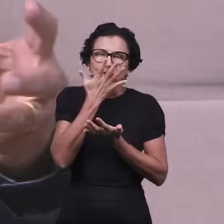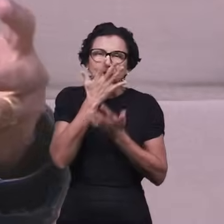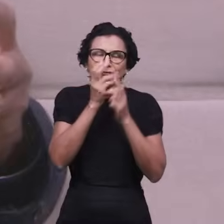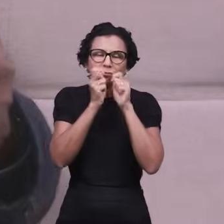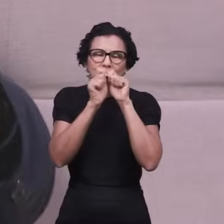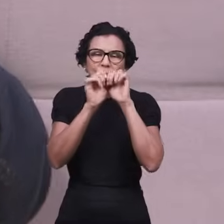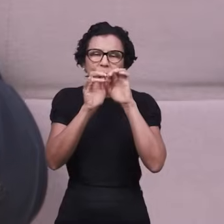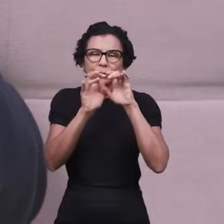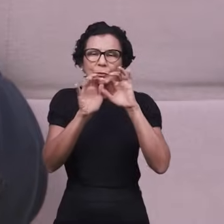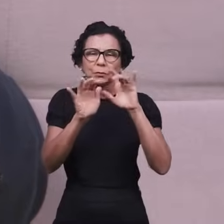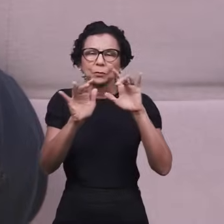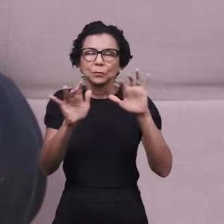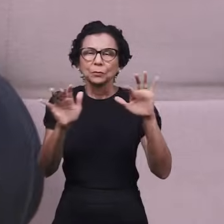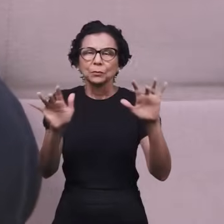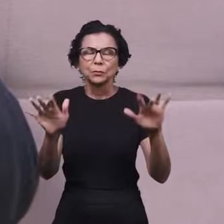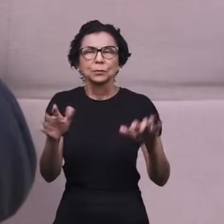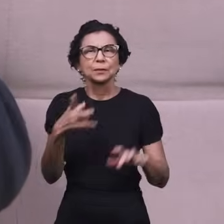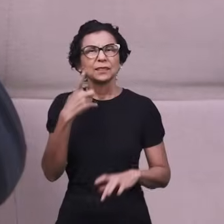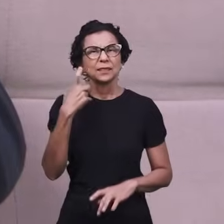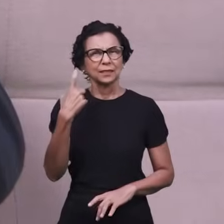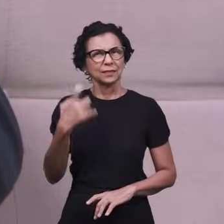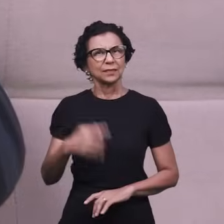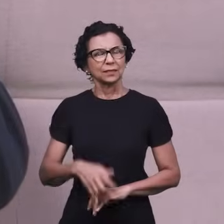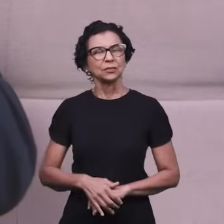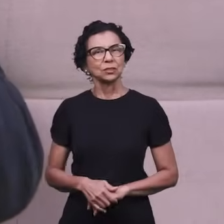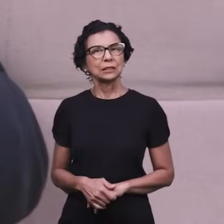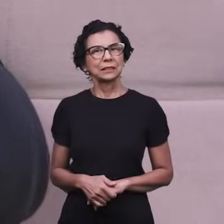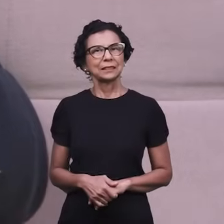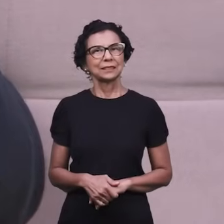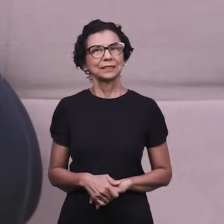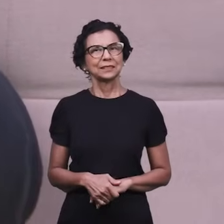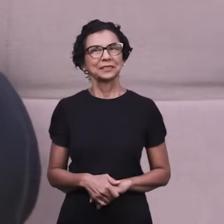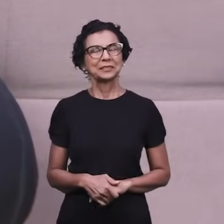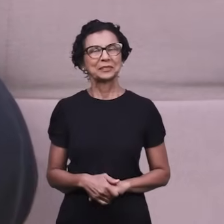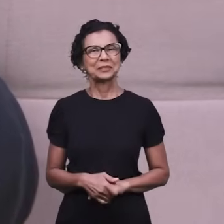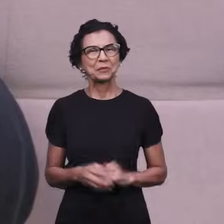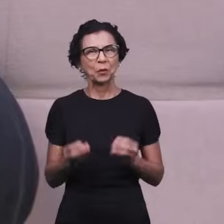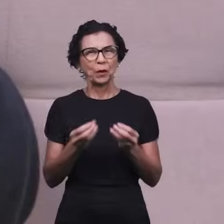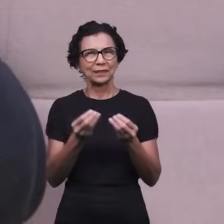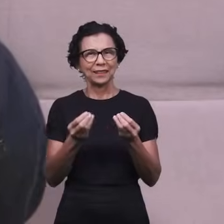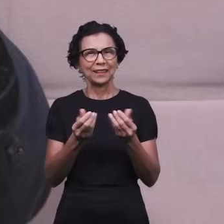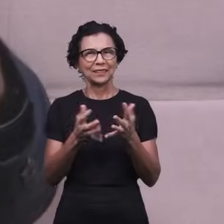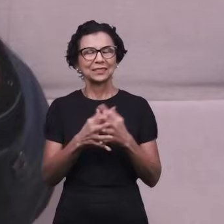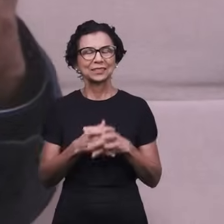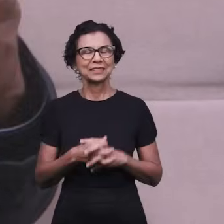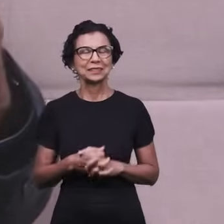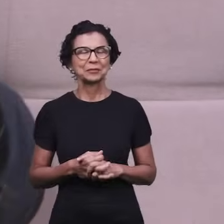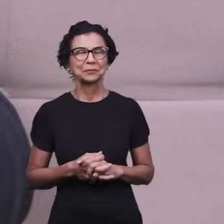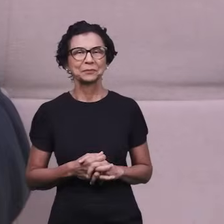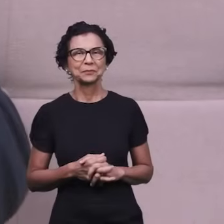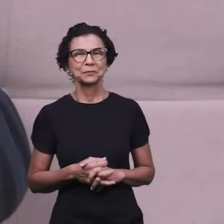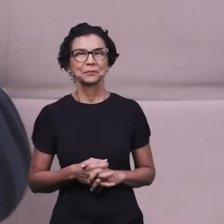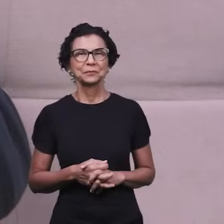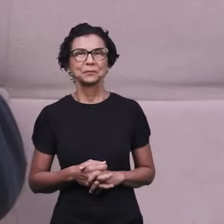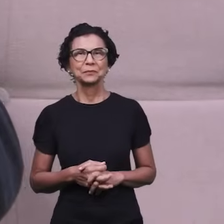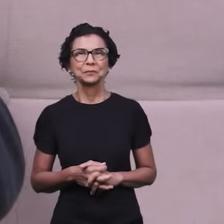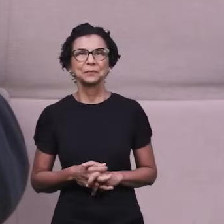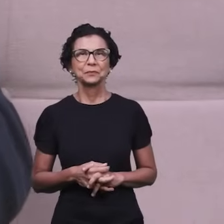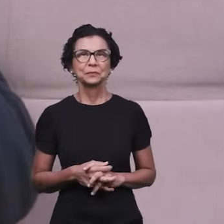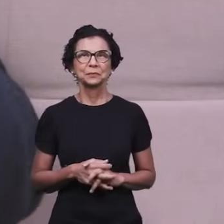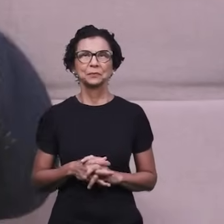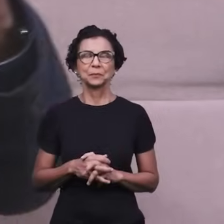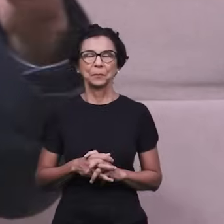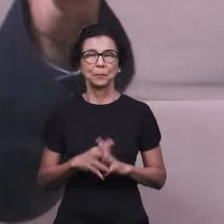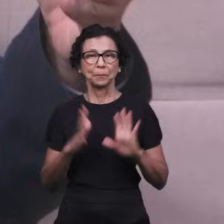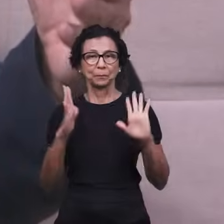Interessante, né? Esse essa qualidade que a mirra tem.